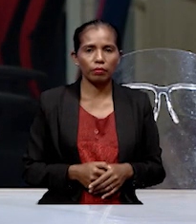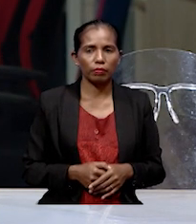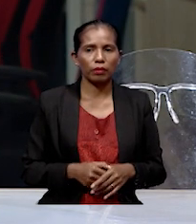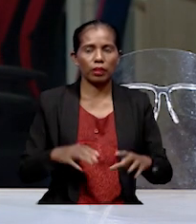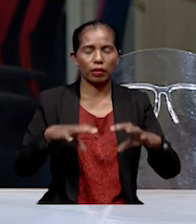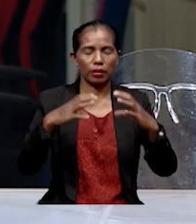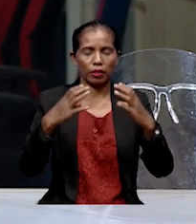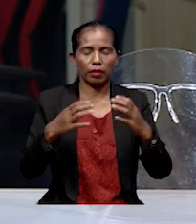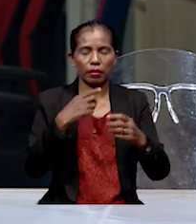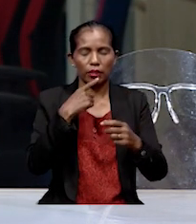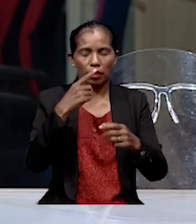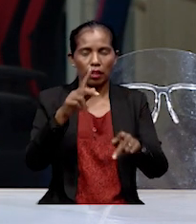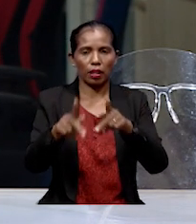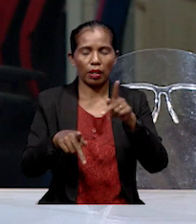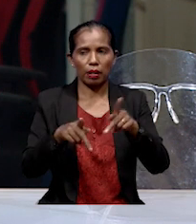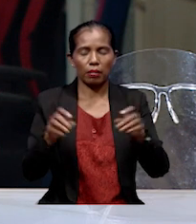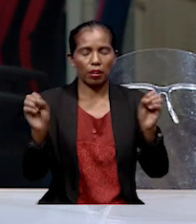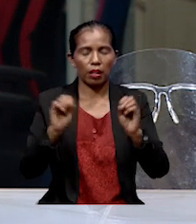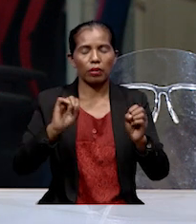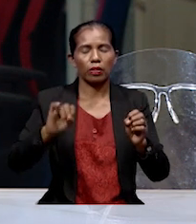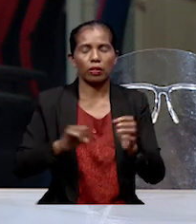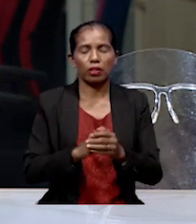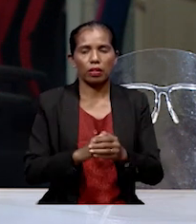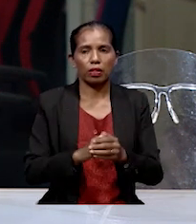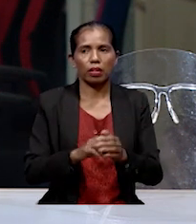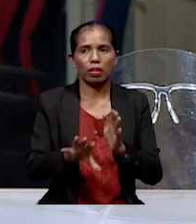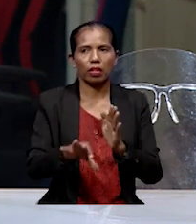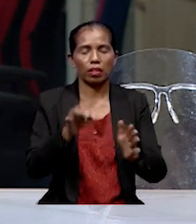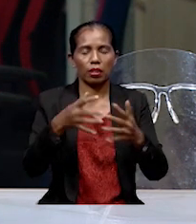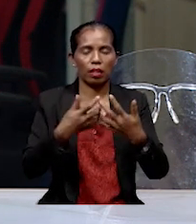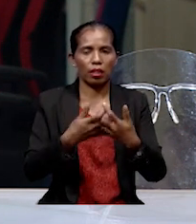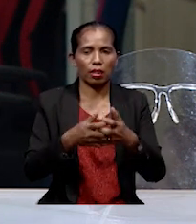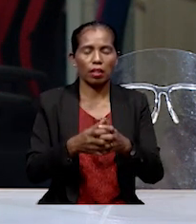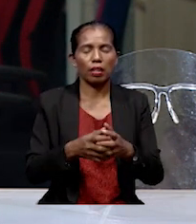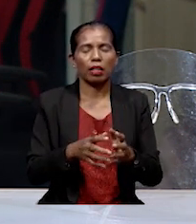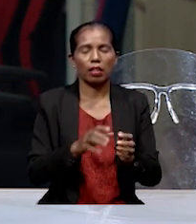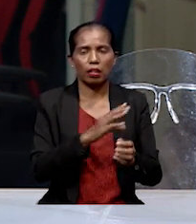Conselho Imprensa rejeita Emma Nebela aos jornalistas, retam carteira profissional.